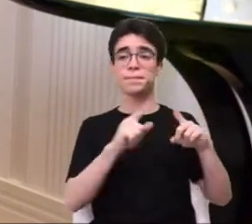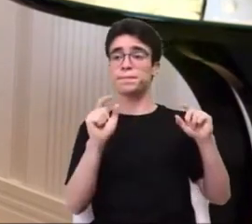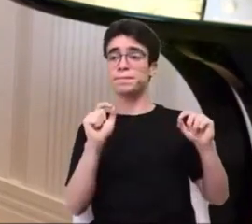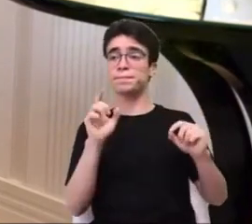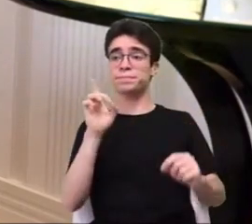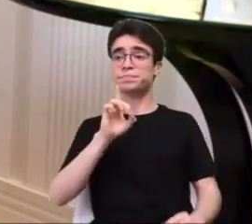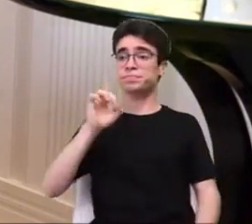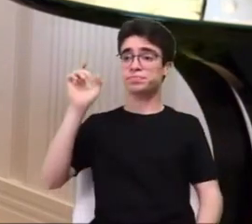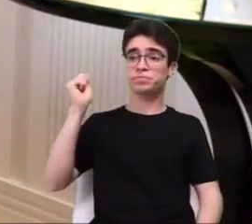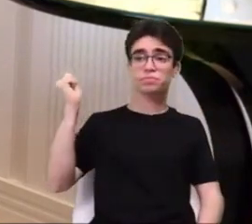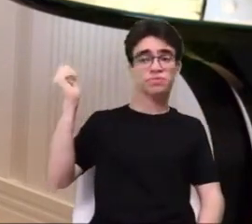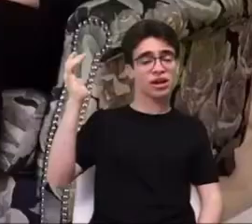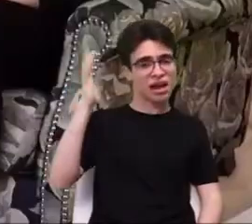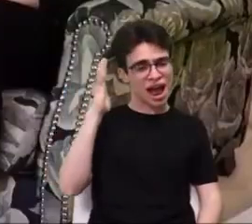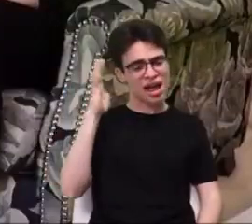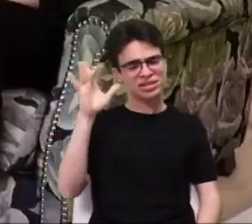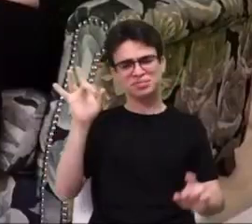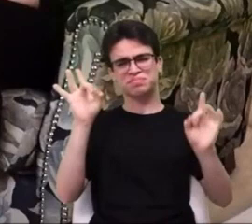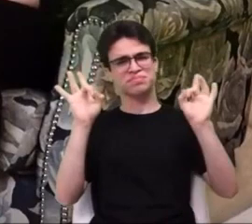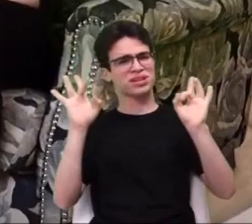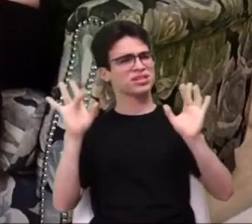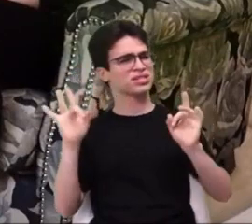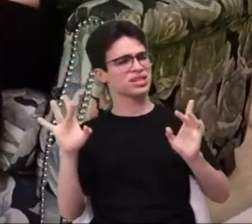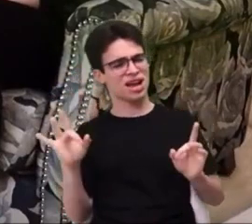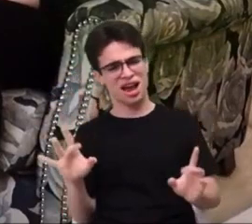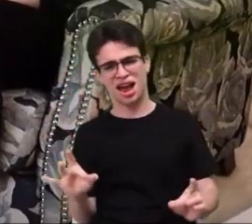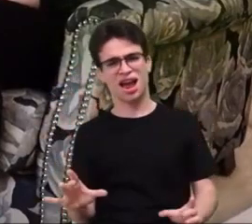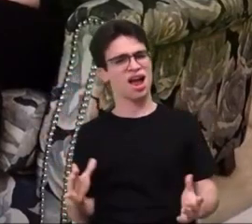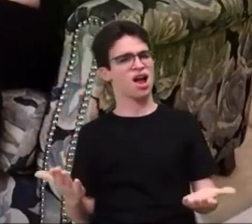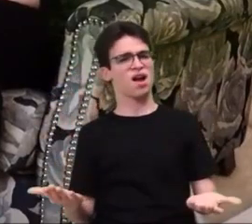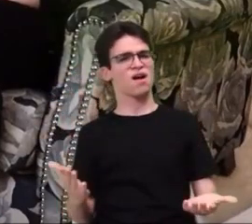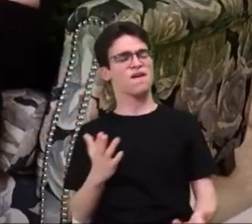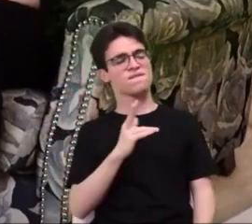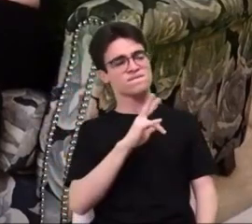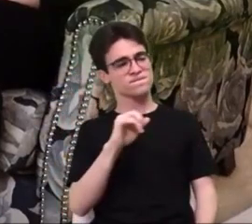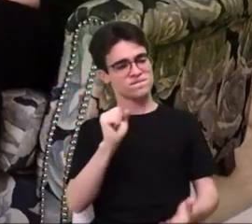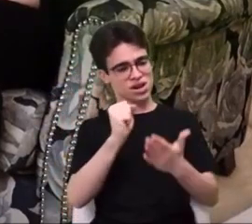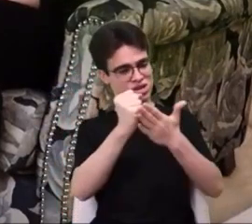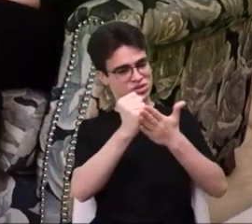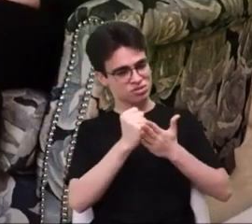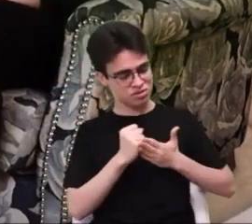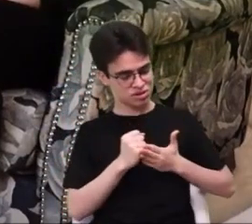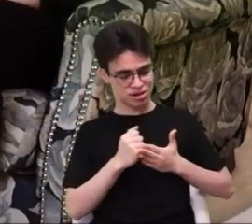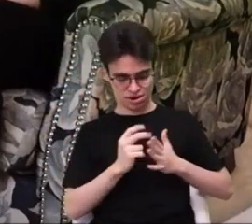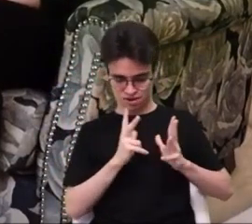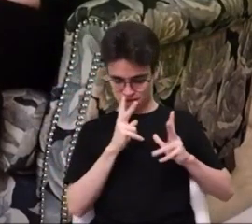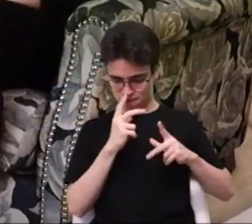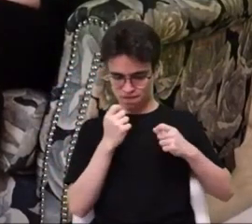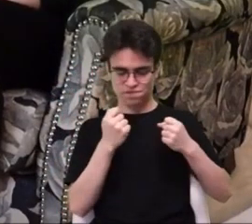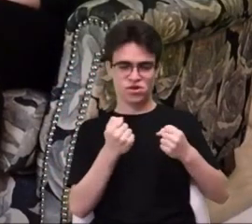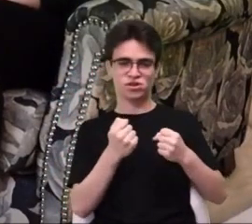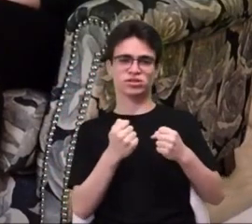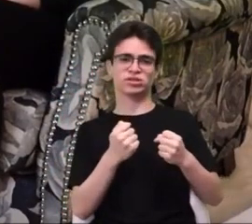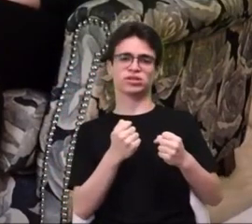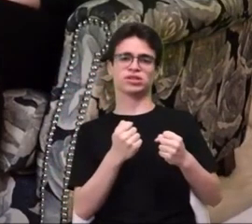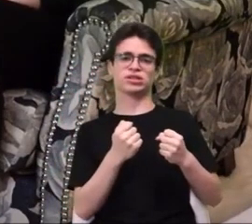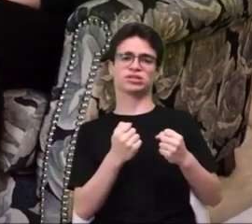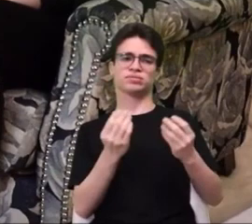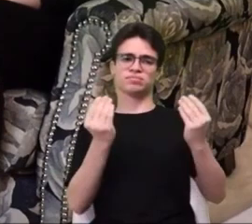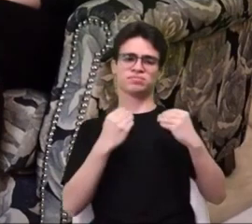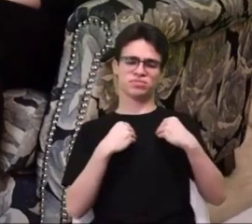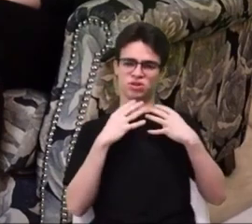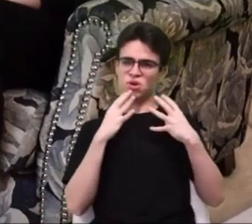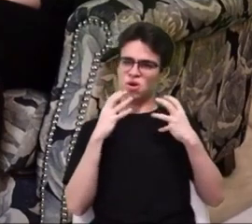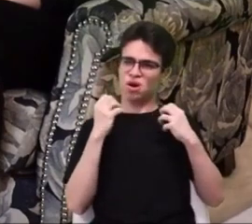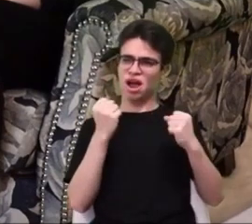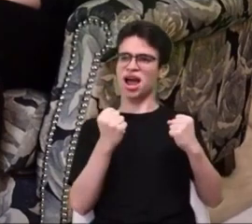da graça de Deus muito específica que vai lá e nos dá a força interior, nos dá essa coragem